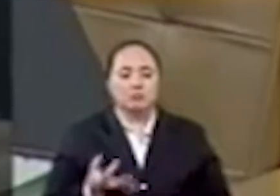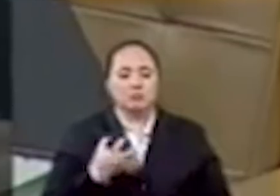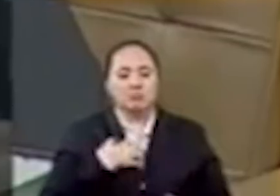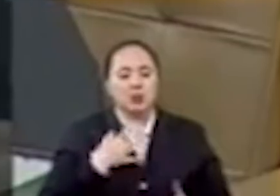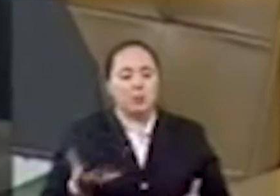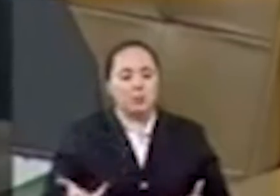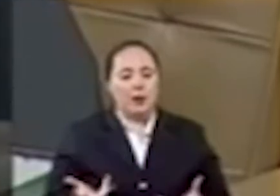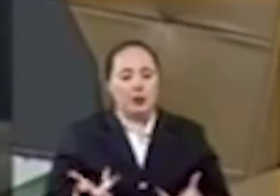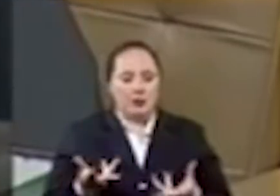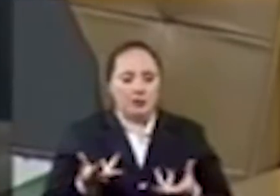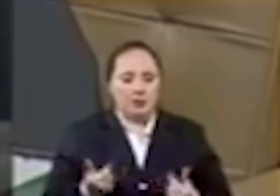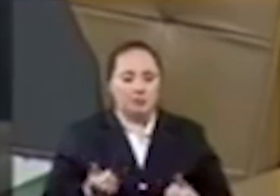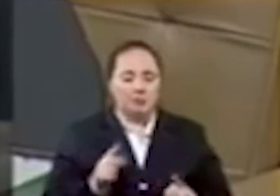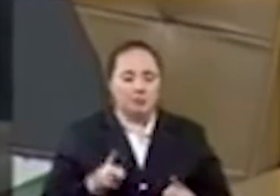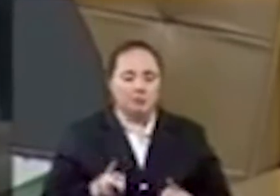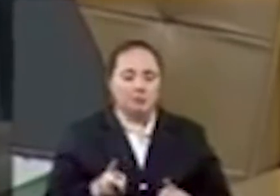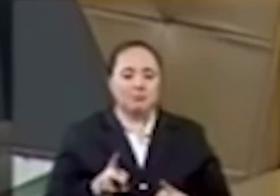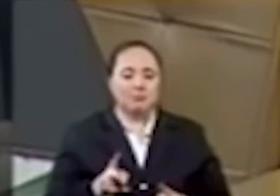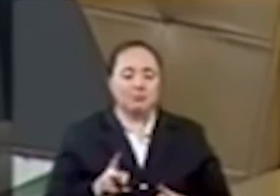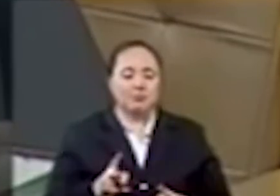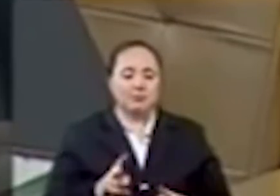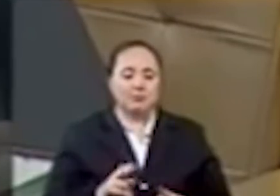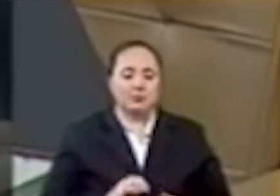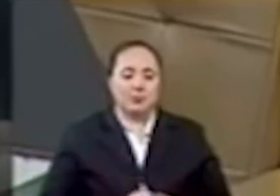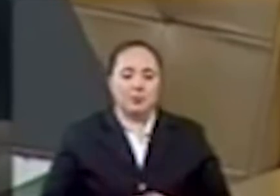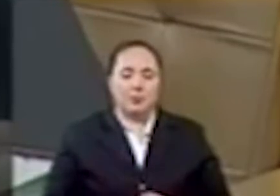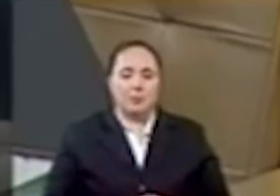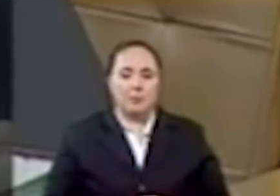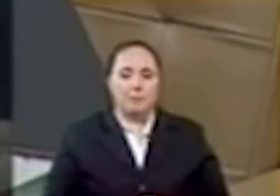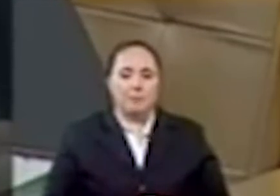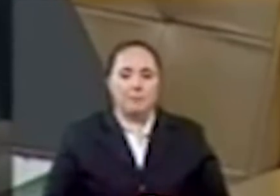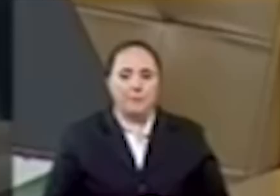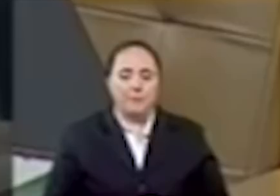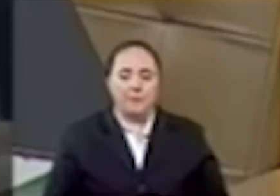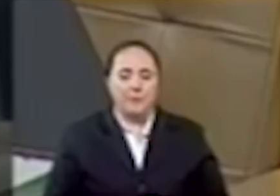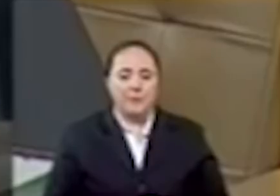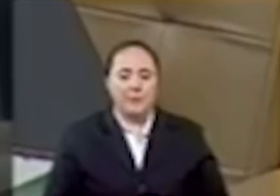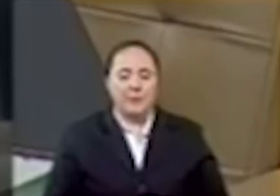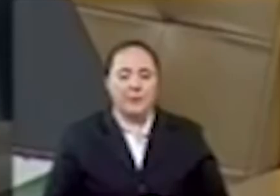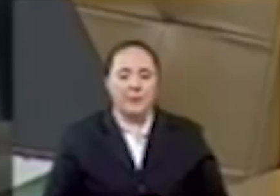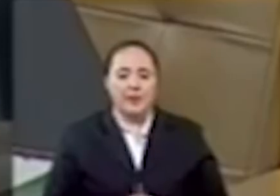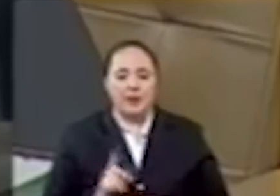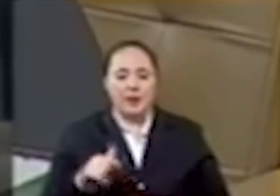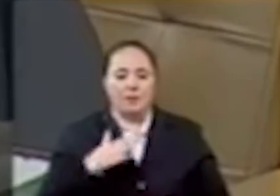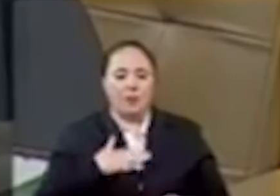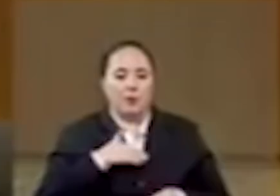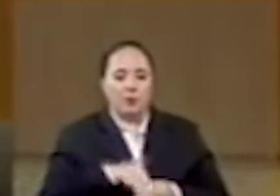brilhante, como costumeiramente costumam fazê-lo. É o